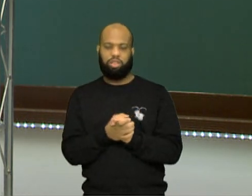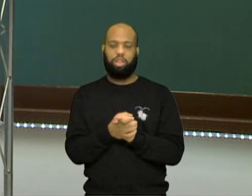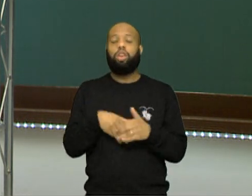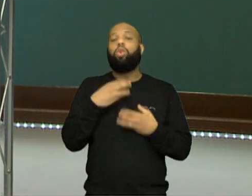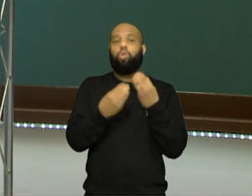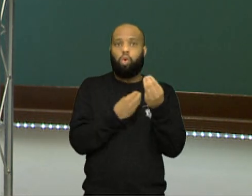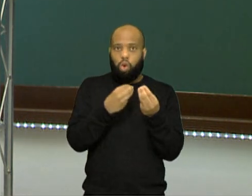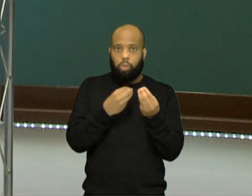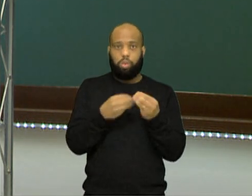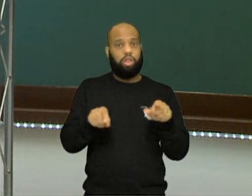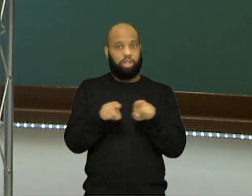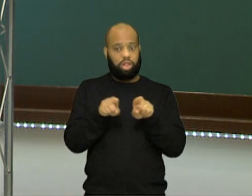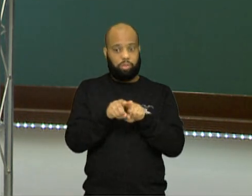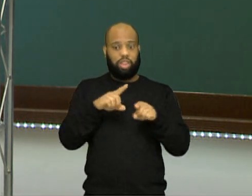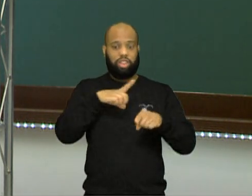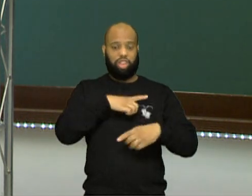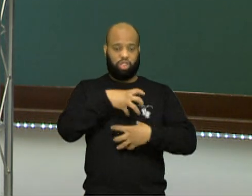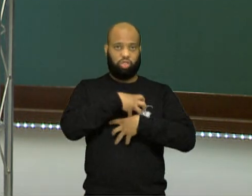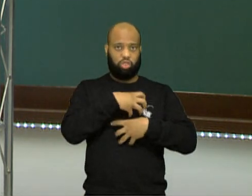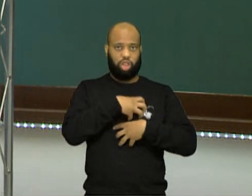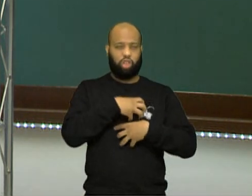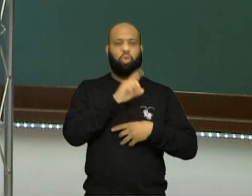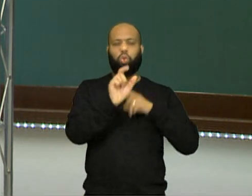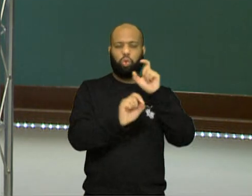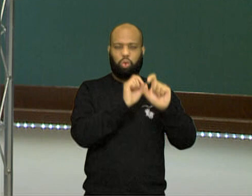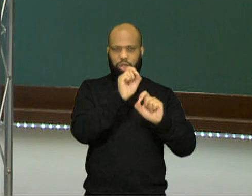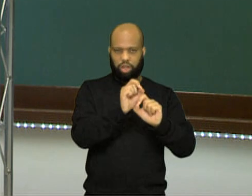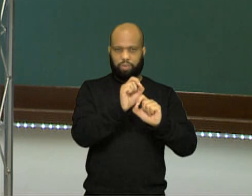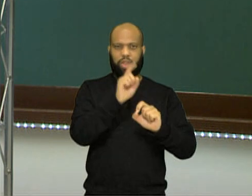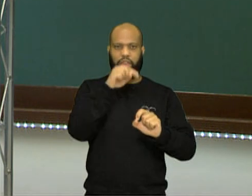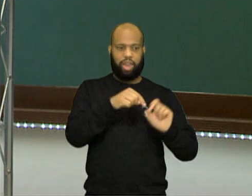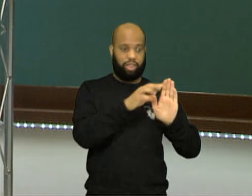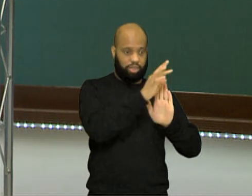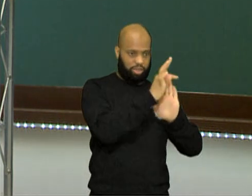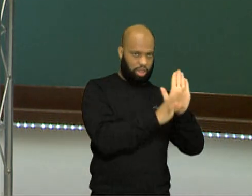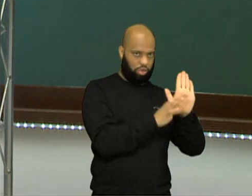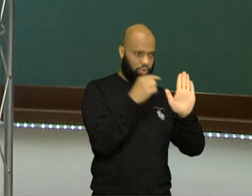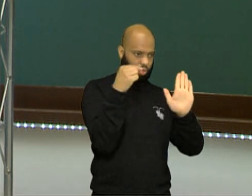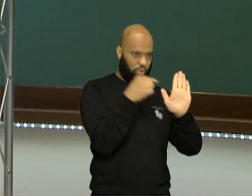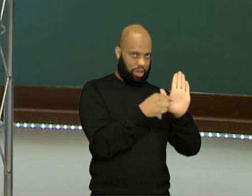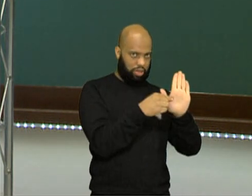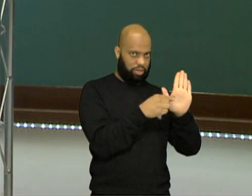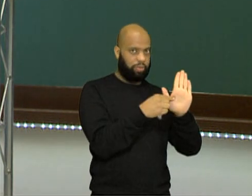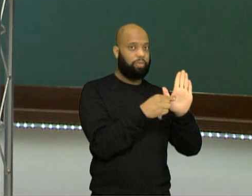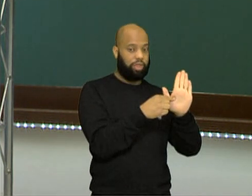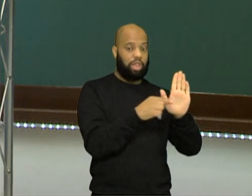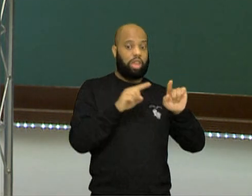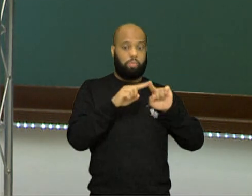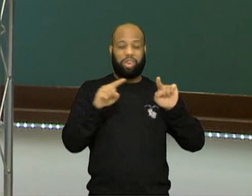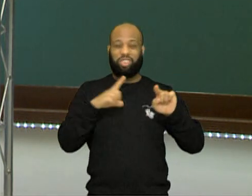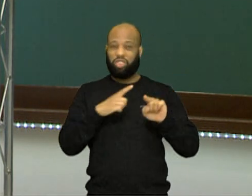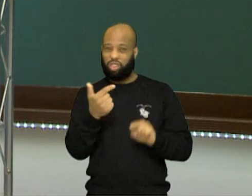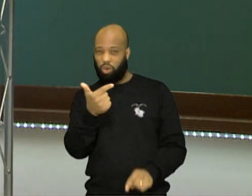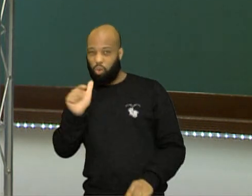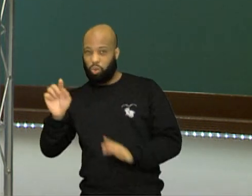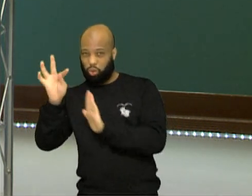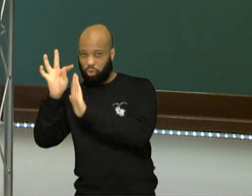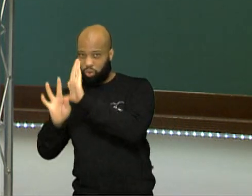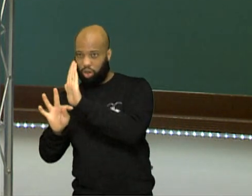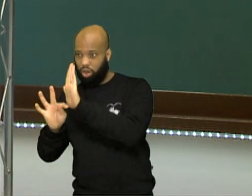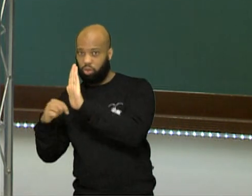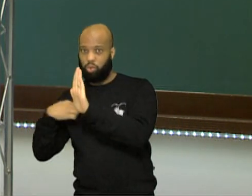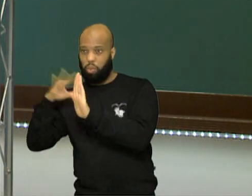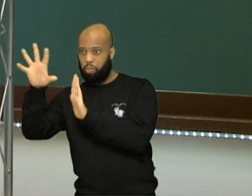intertextualidade, sabiam? Sabe o que é intertextualidade? Olha a palavra, intertextualidade, inter,